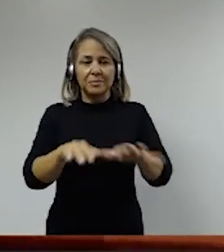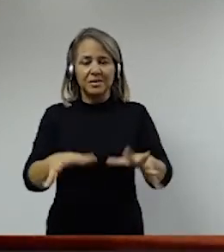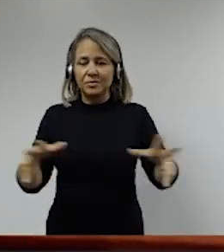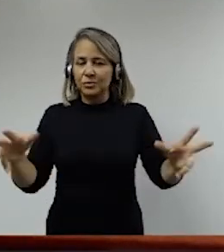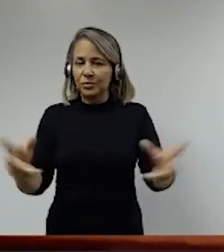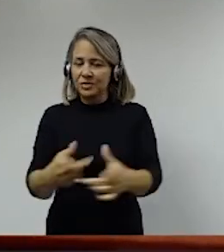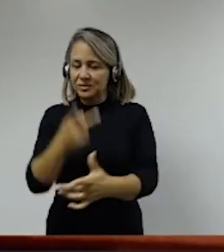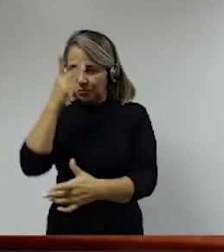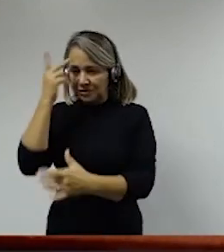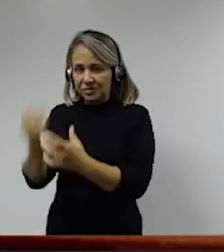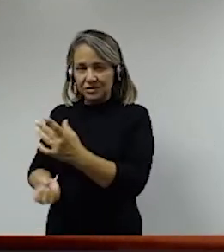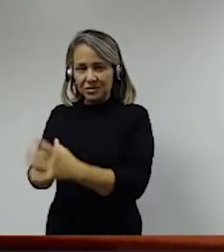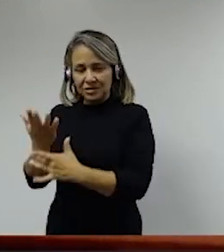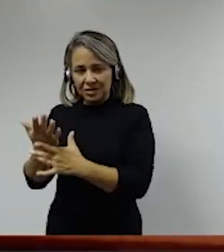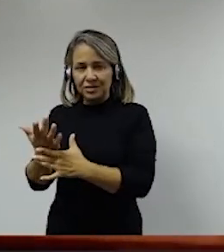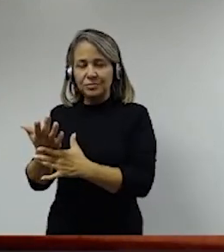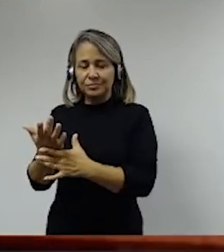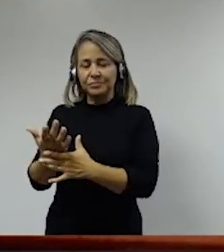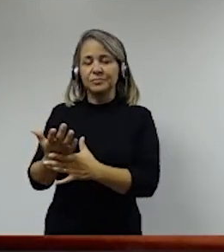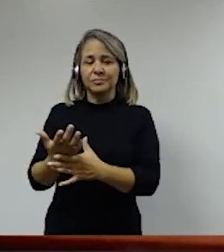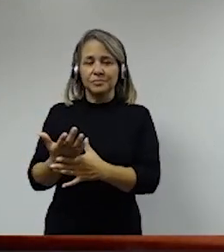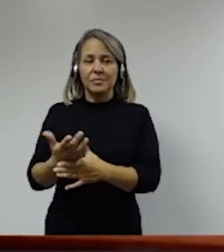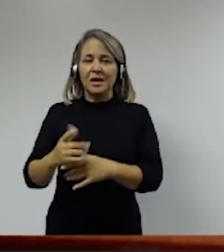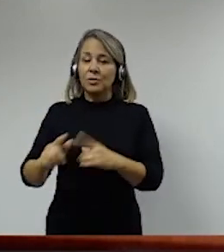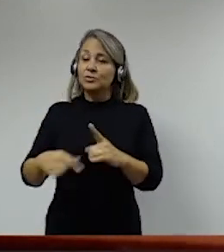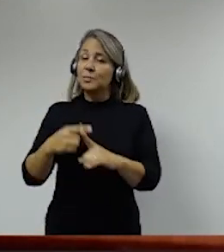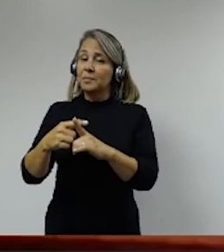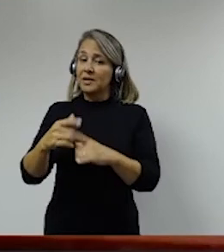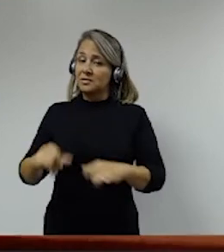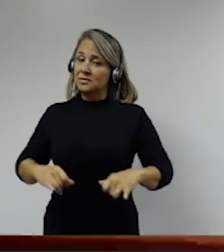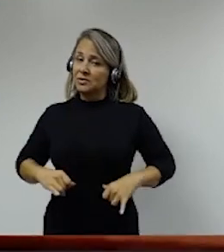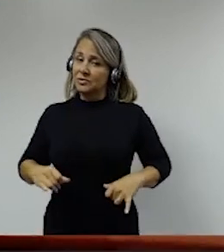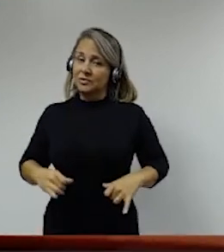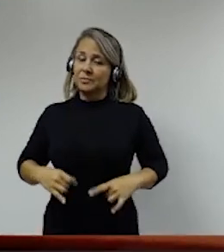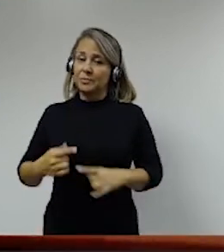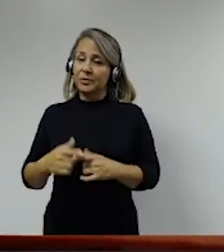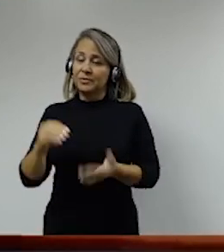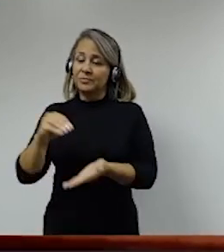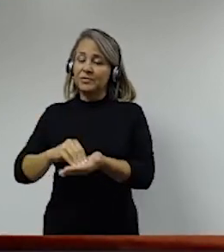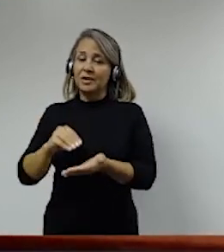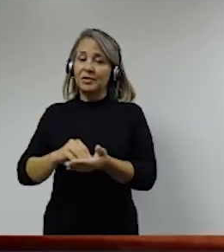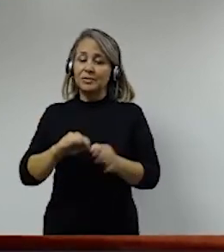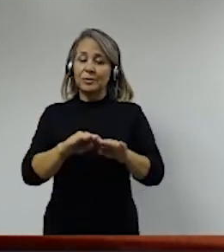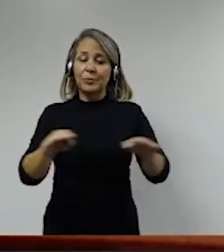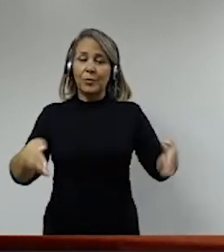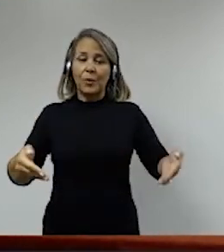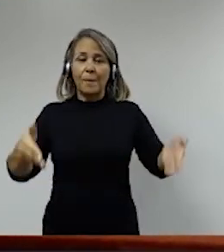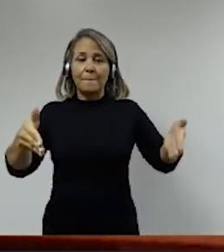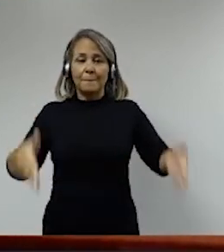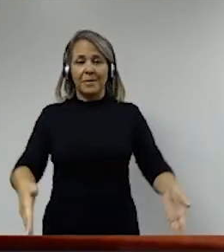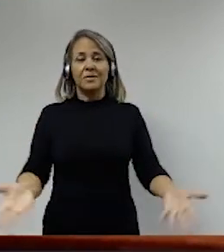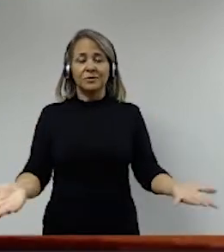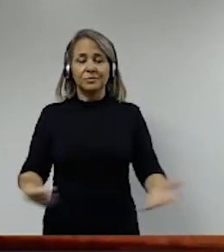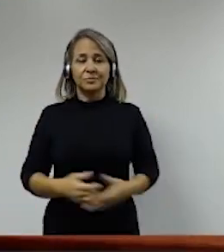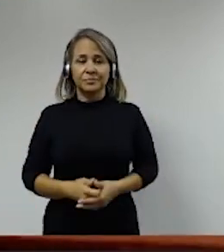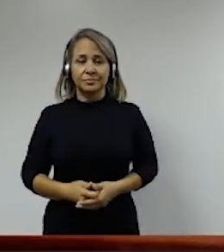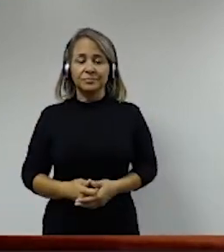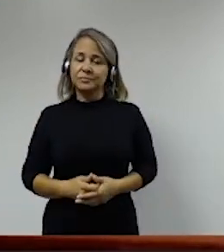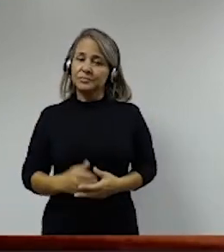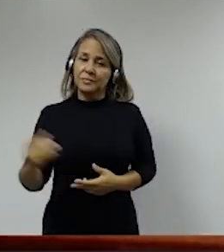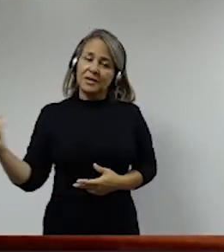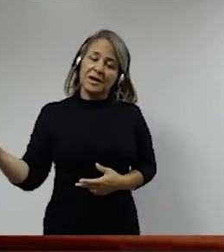criadores, sobretudo, que estão na ponta da cadeia, e normalmente são os que mais sofrem, porque não estão no palco. Então, é fundamental,